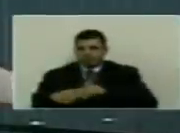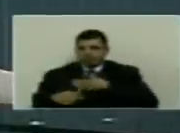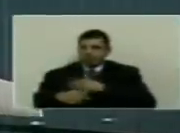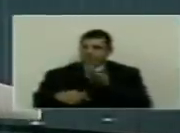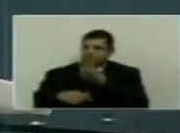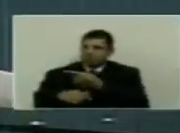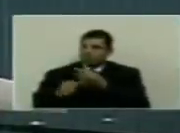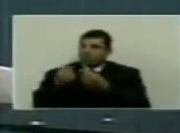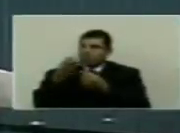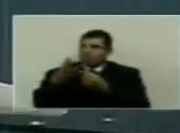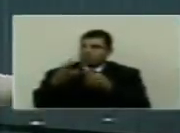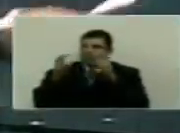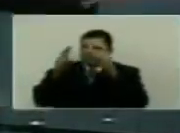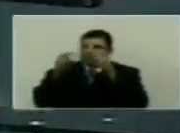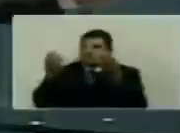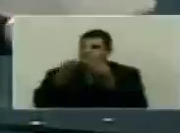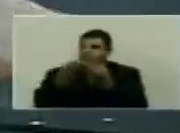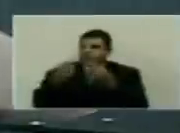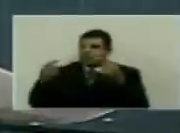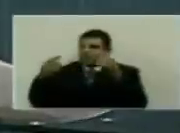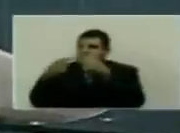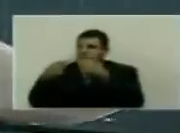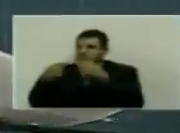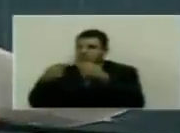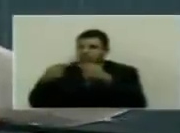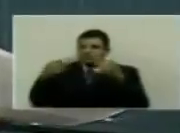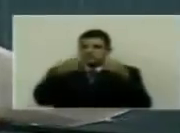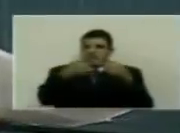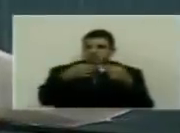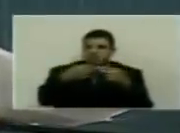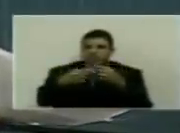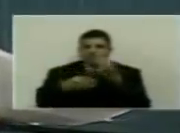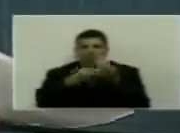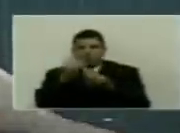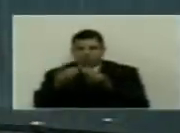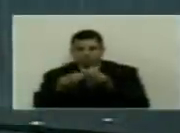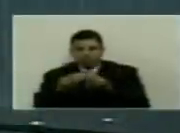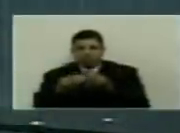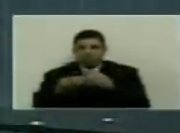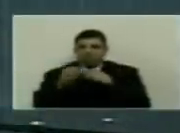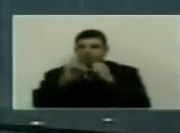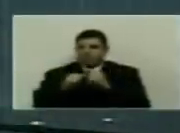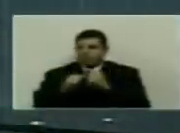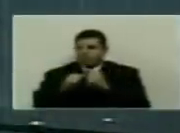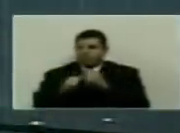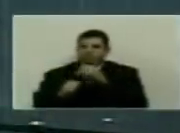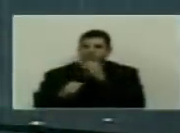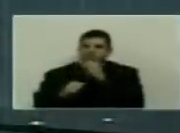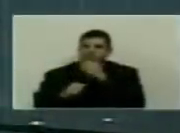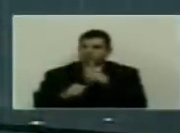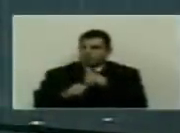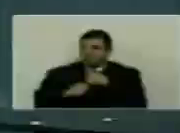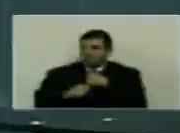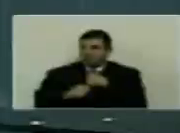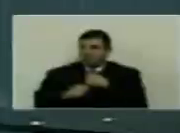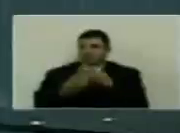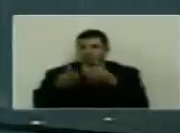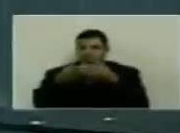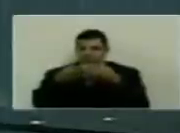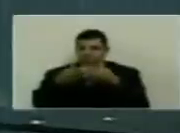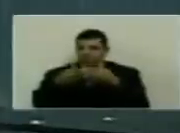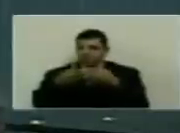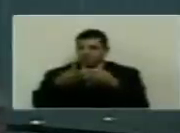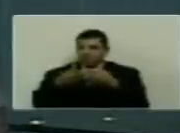que o senhor dissesse quanto está o tempo hoje de ligação e religação. E eu posso lhe dar o meu exemplo. Pedi